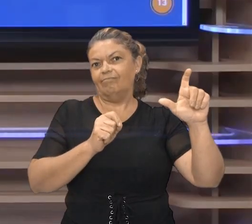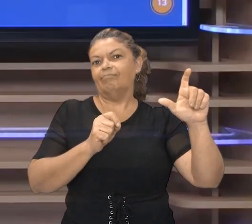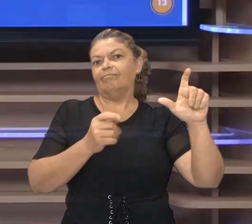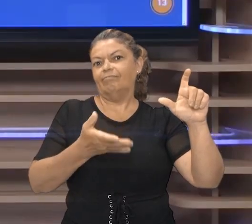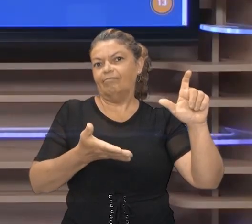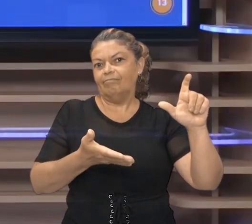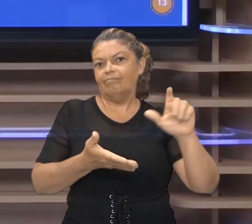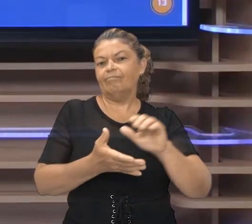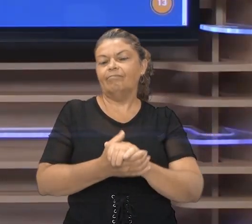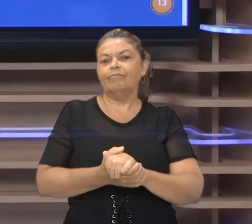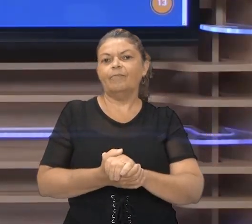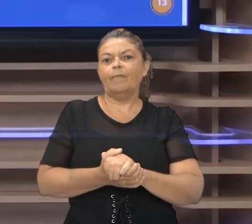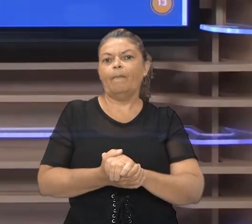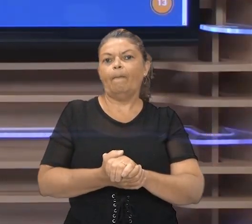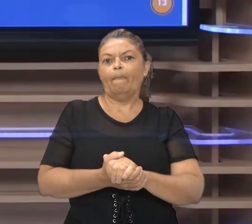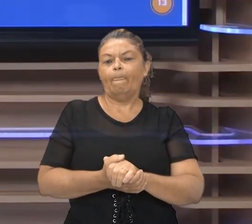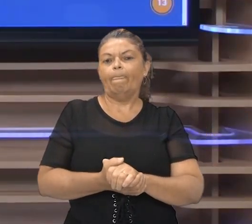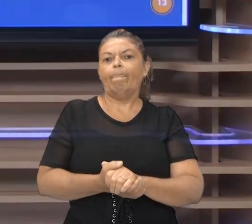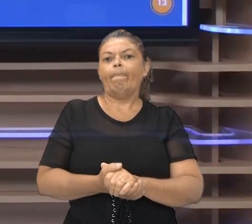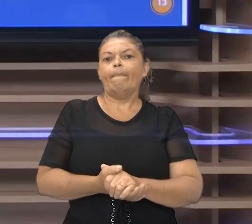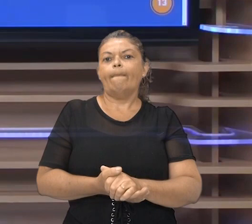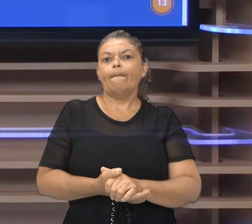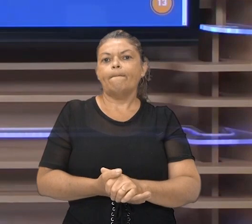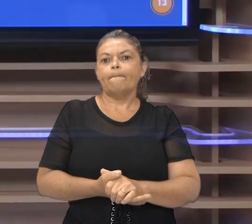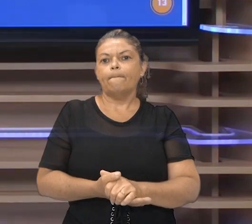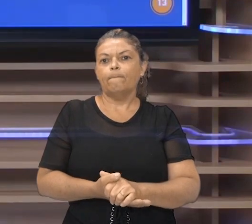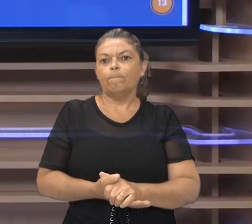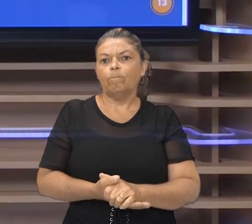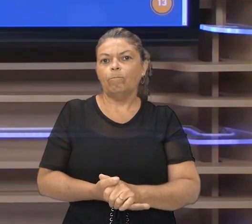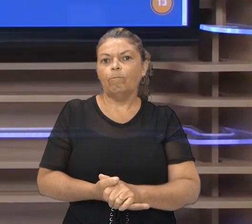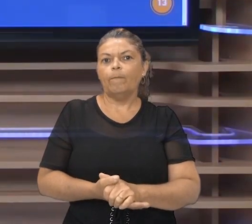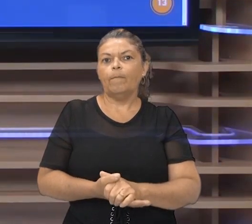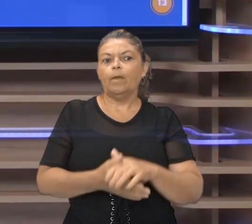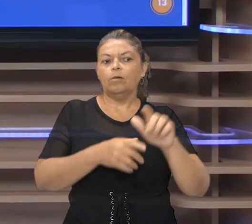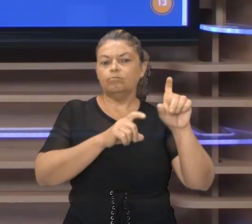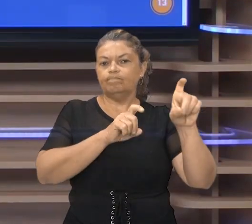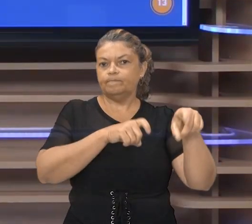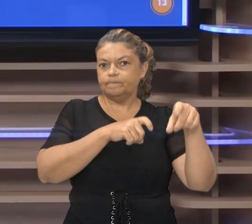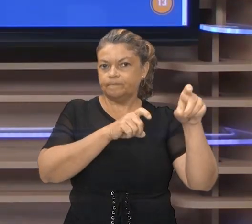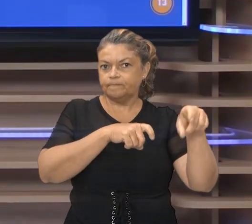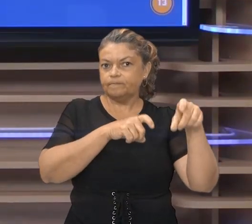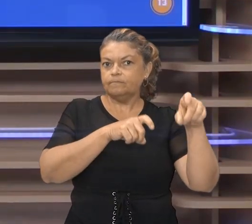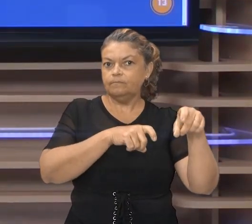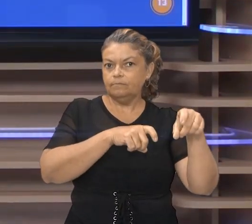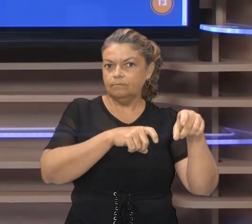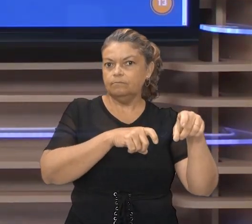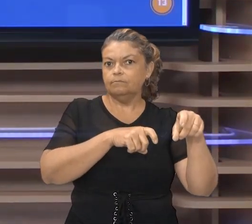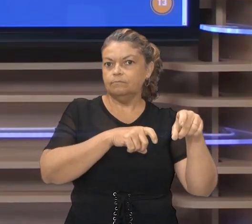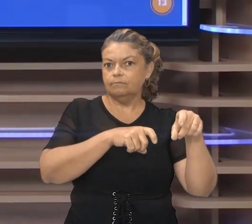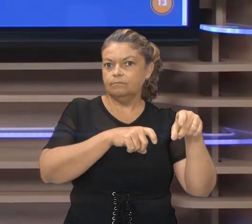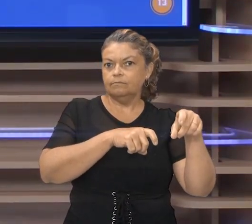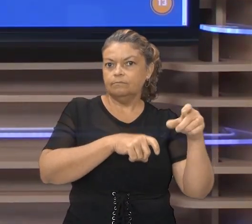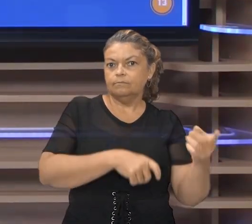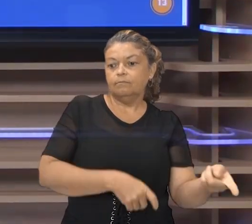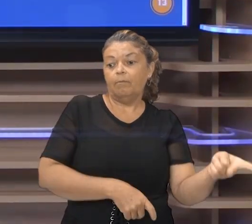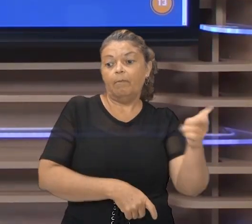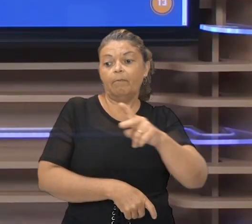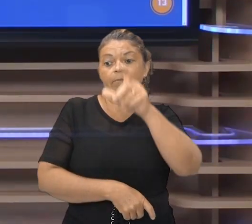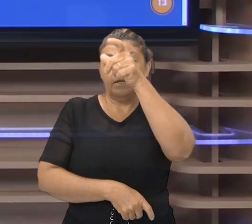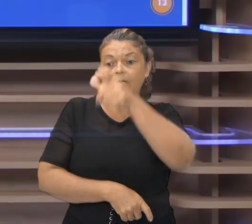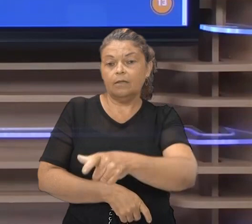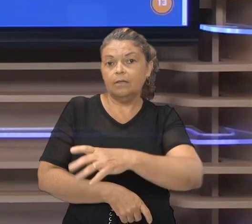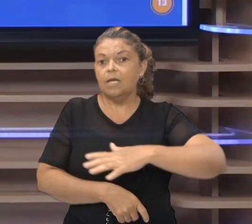saída, não é verdade? Ali do interior para as cidades. Então, o que